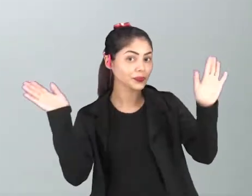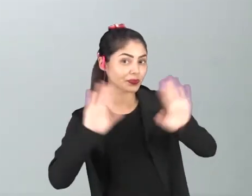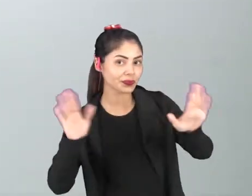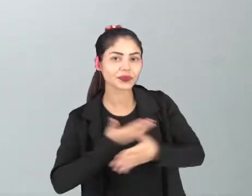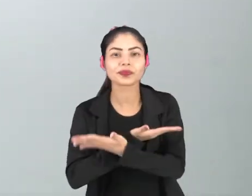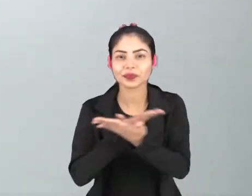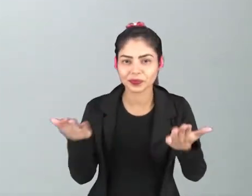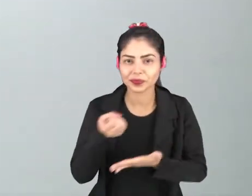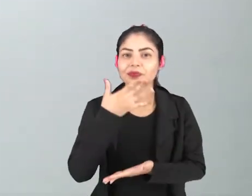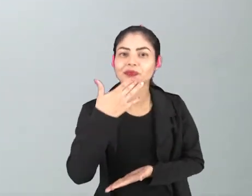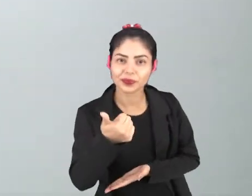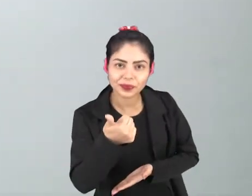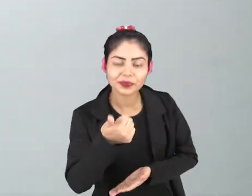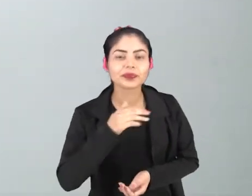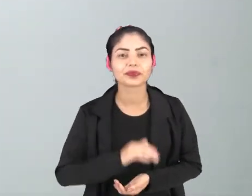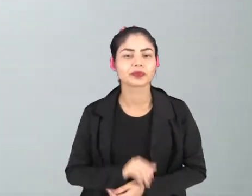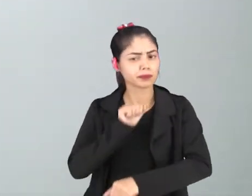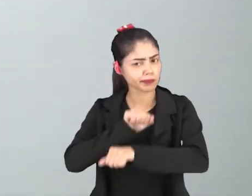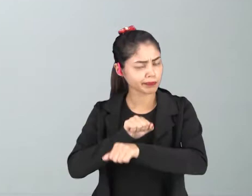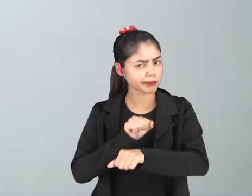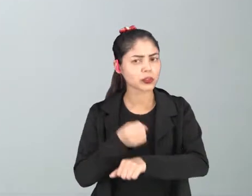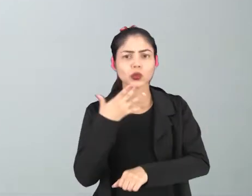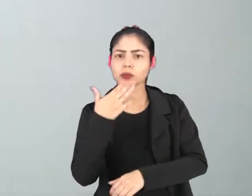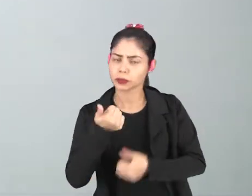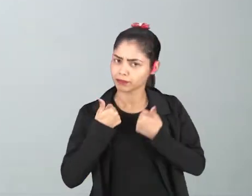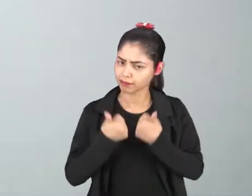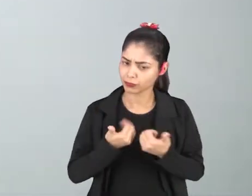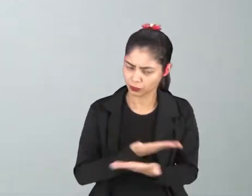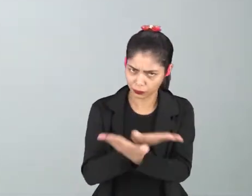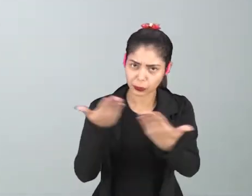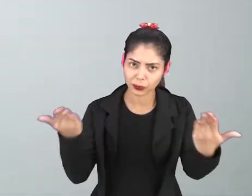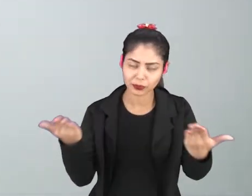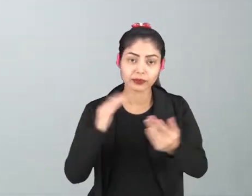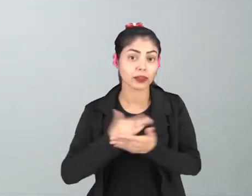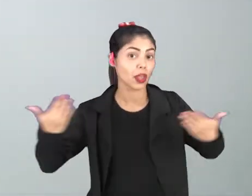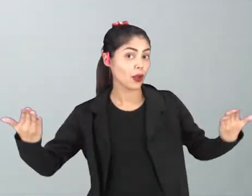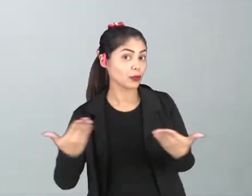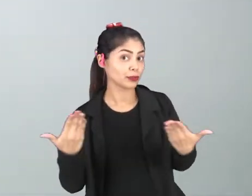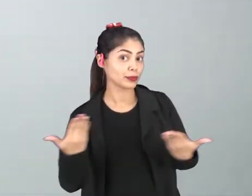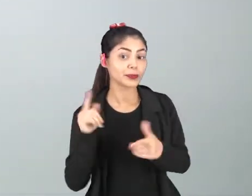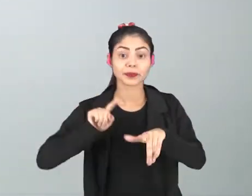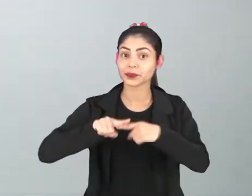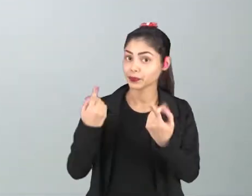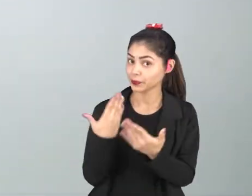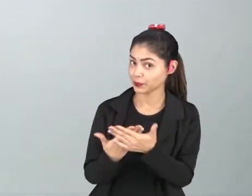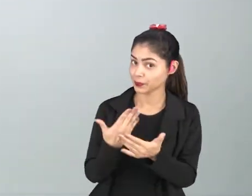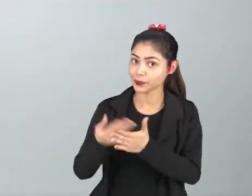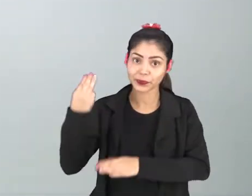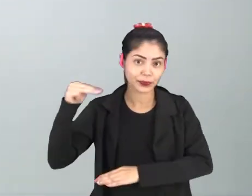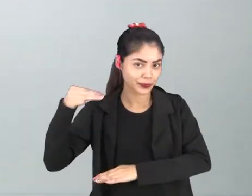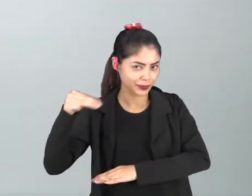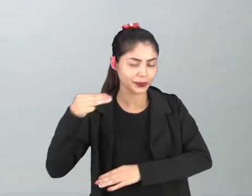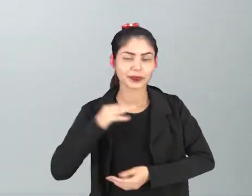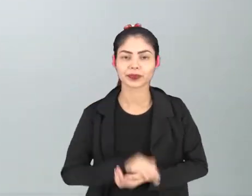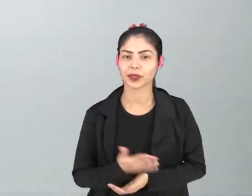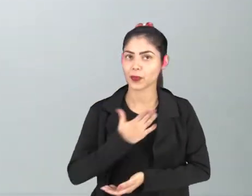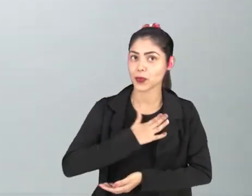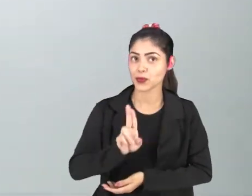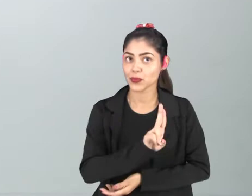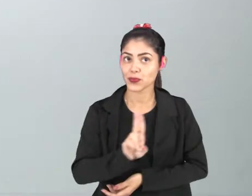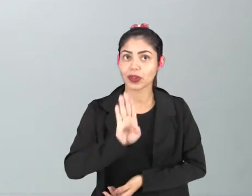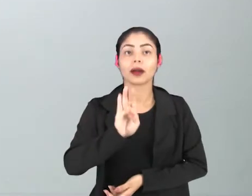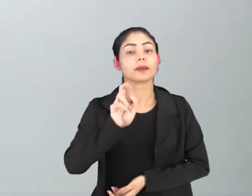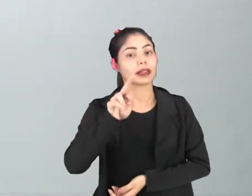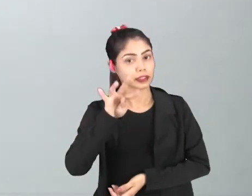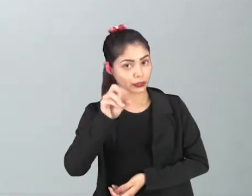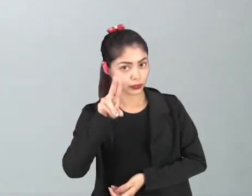Olá pessoal, tudo bem? Eu espero que esteja tudo bem com vocês. Hoje nós vamos a mais uma aula de matemática. Meu nome é